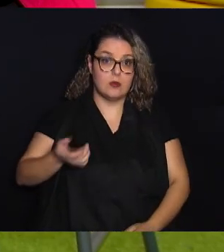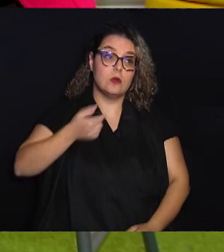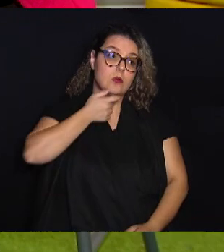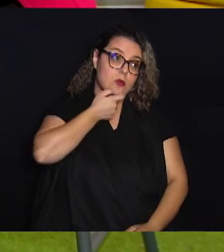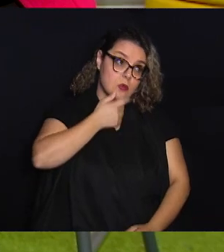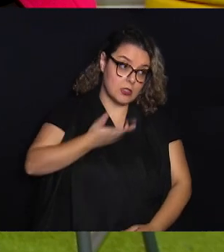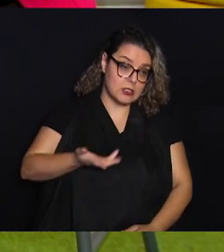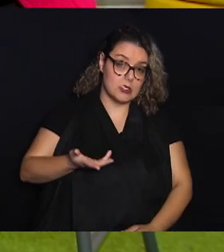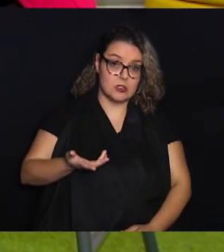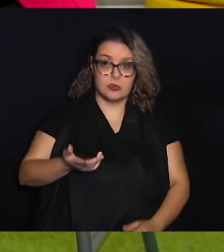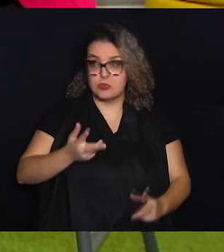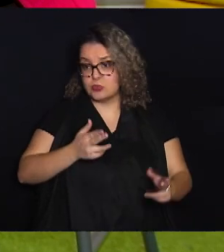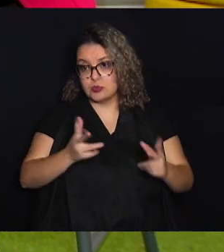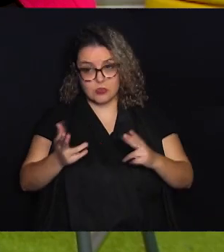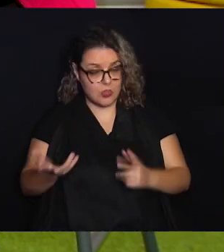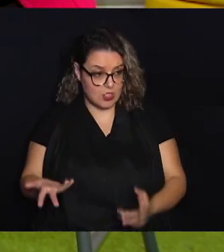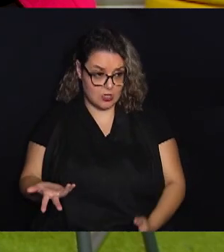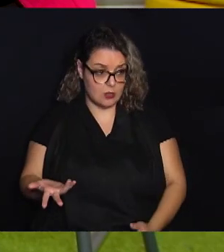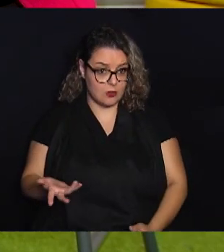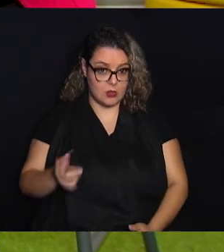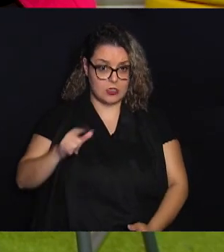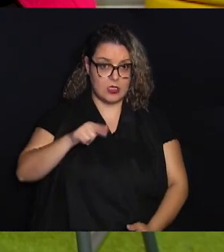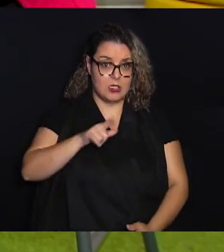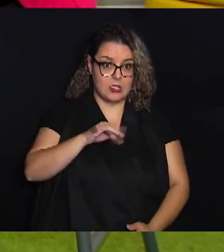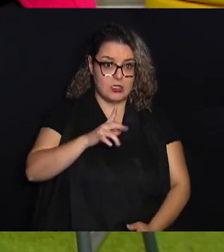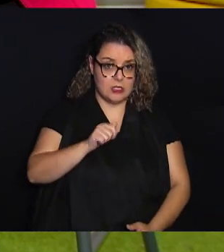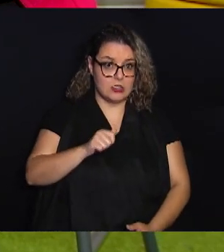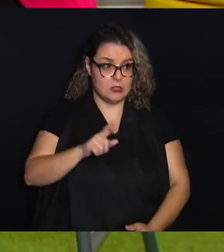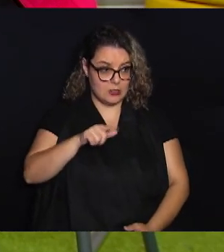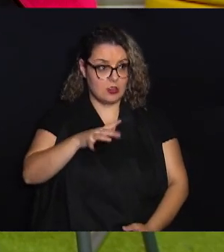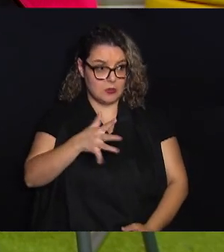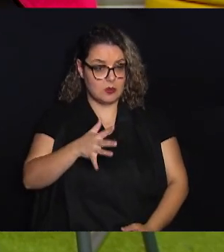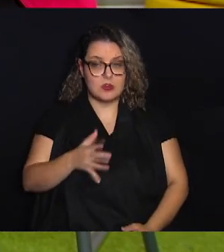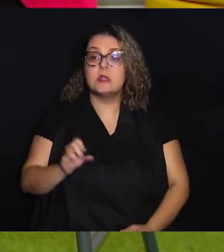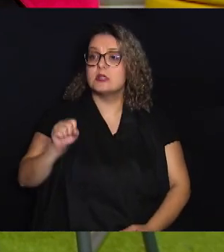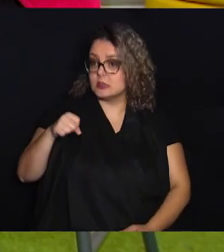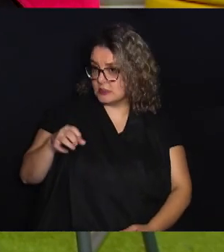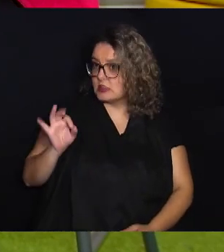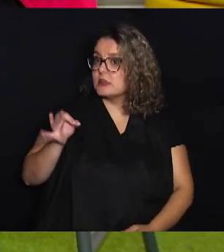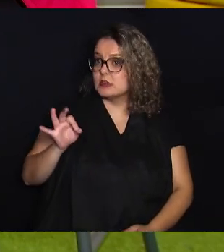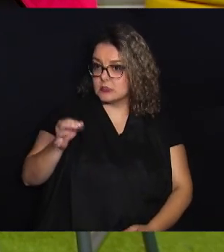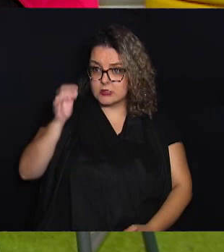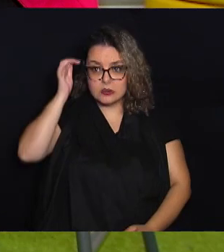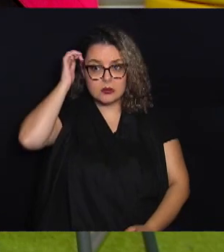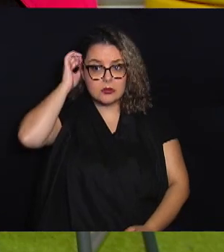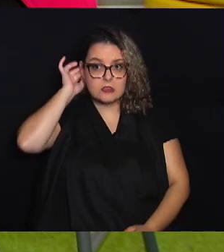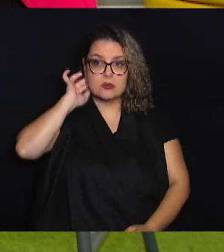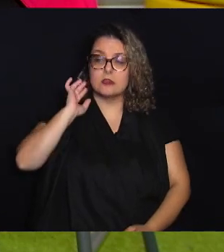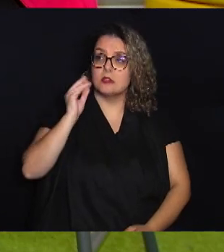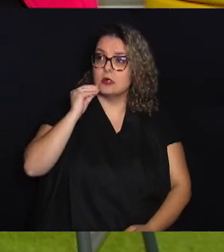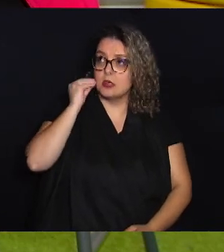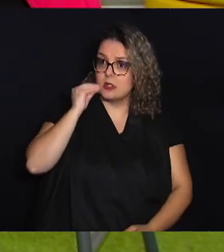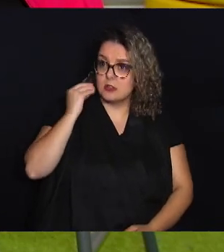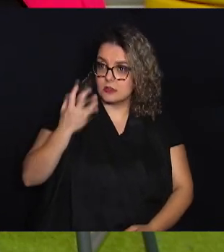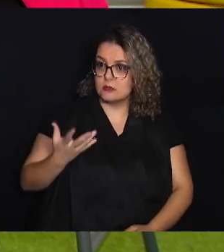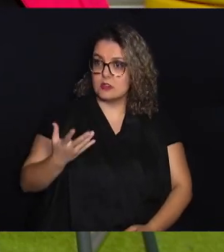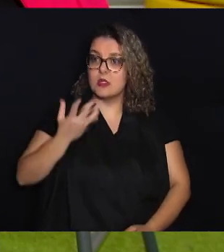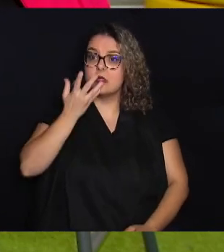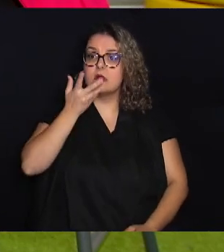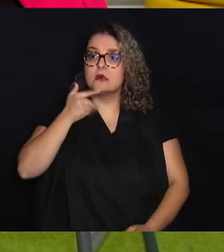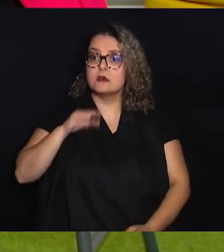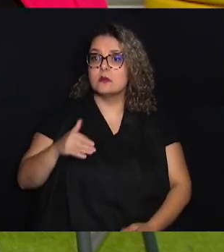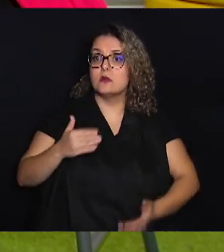inglês, imagino que não seja diferente, né, Lília? É mais ou menos por aí, então. Exatamente, exatamente. Então, assim, na experiência, as